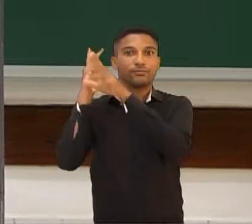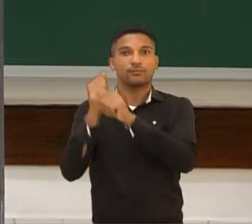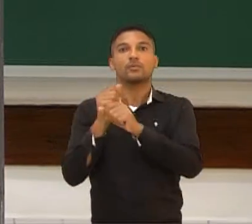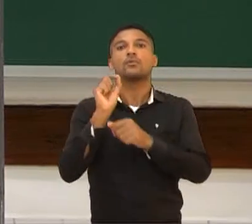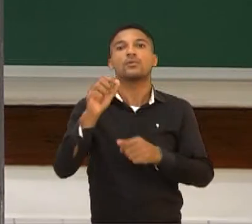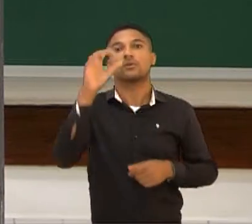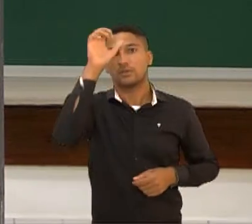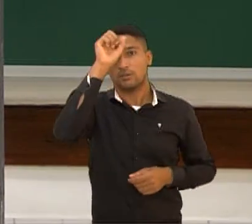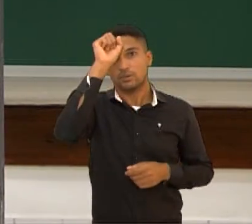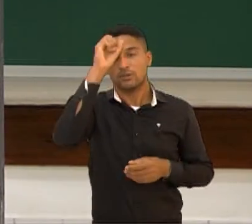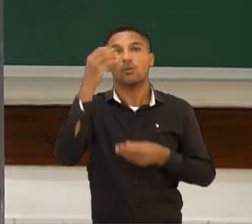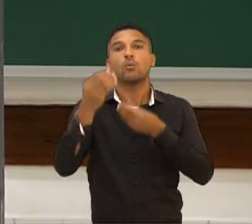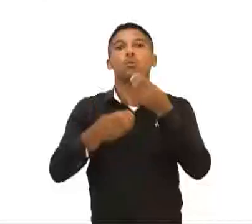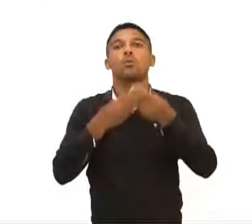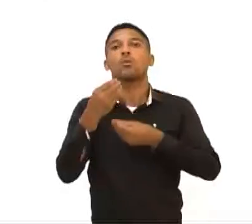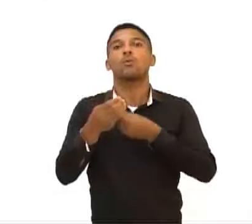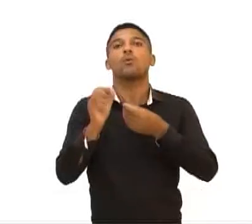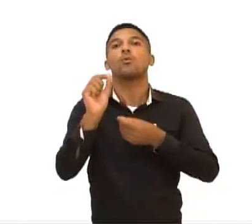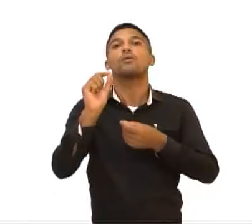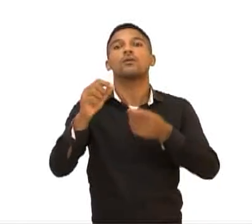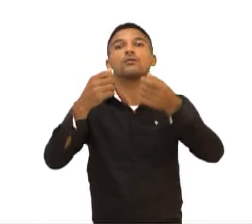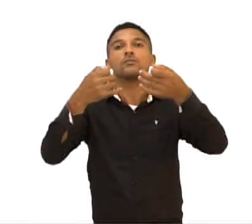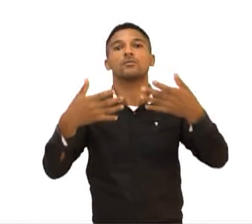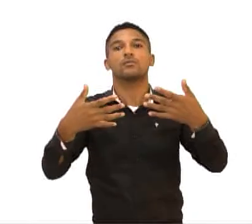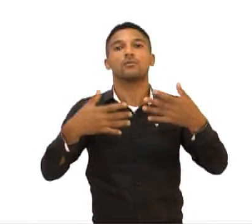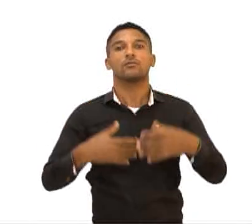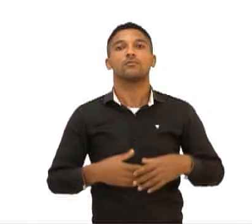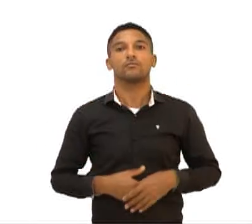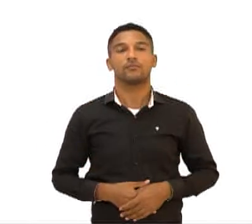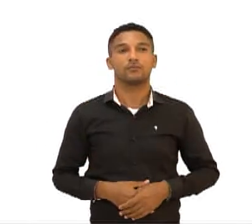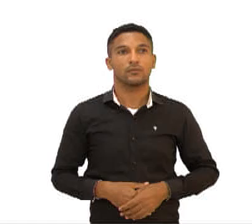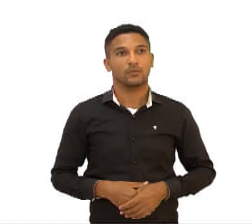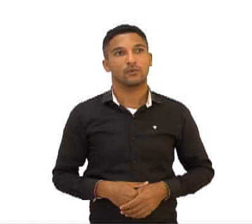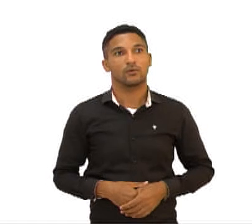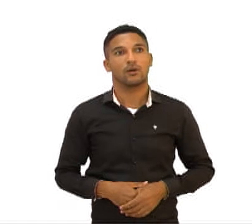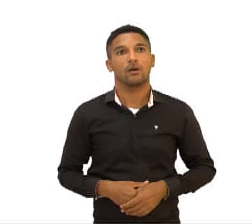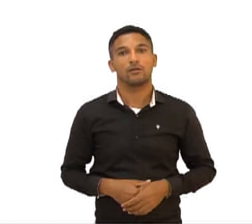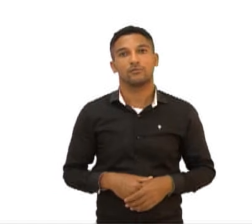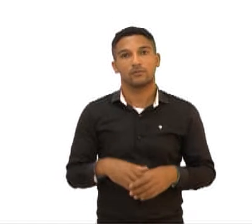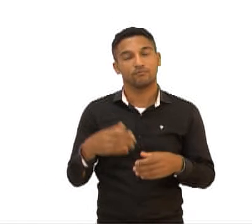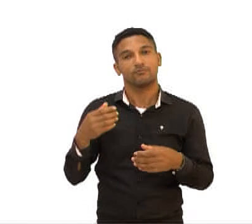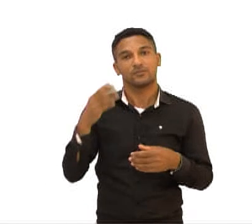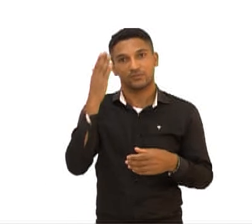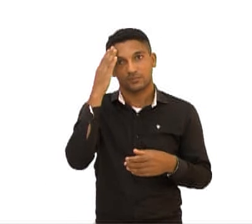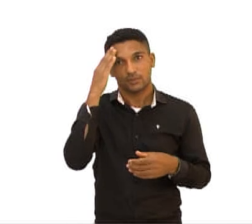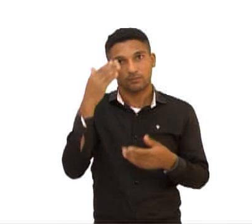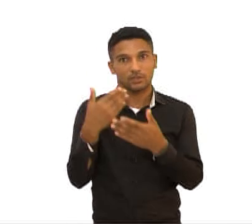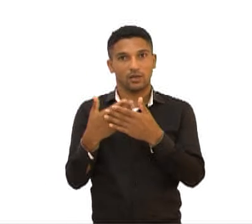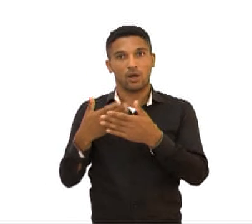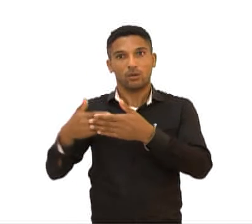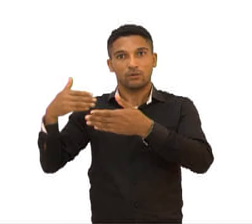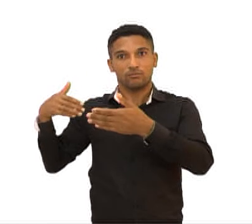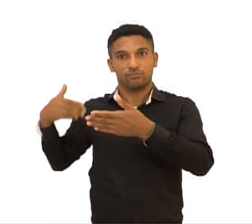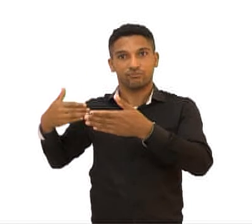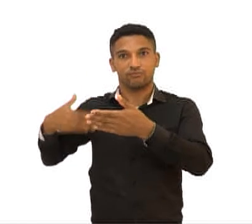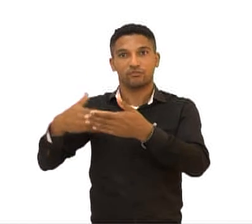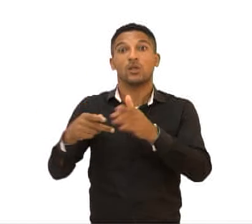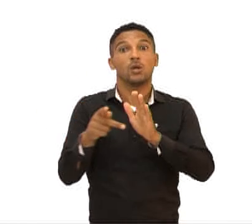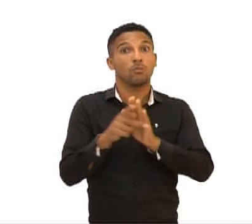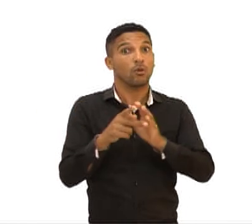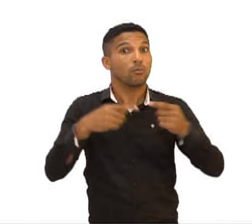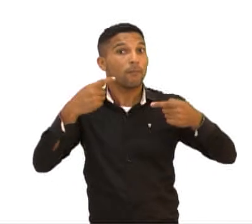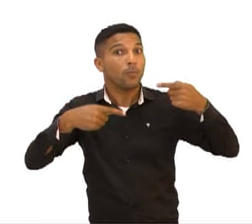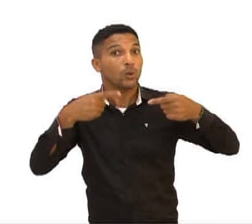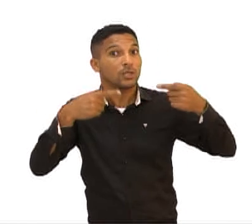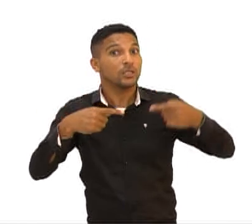foi falado nessa aula? Bom, primeiro a gente está tendo uma série de aulas falando sobre as formações políticas